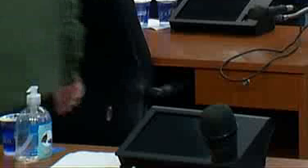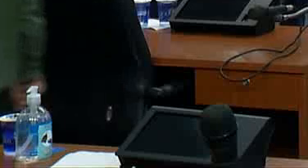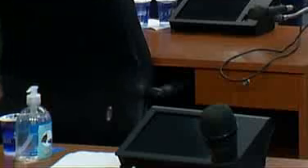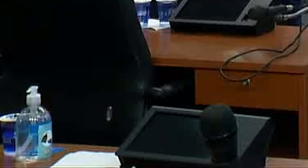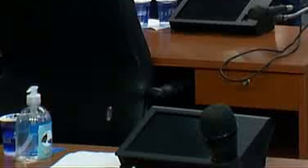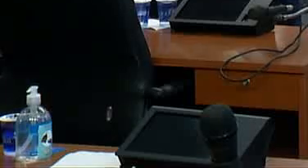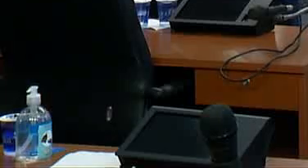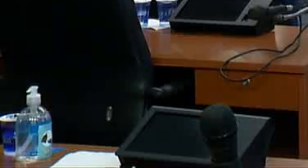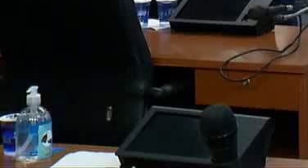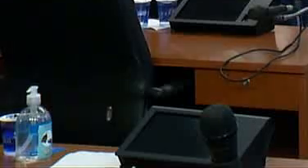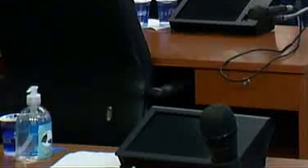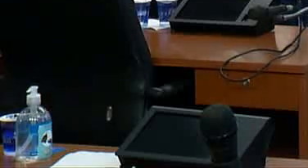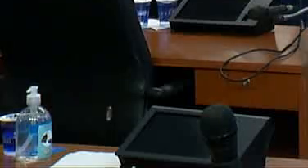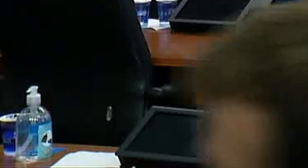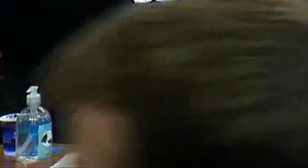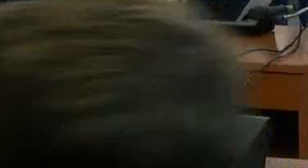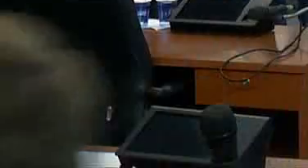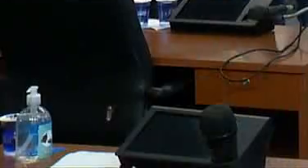vou falar agora